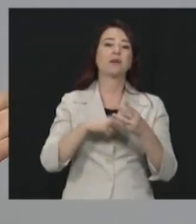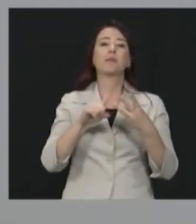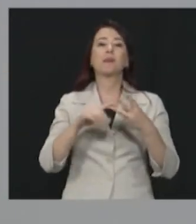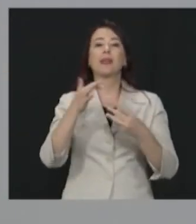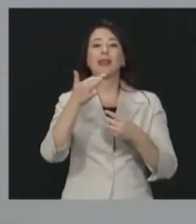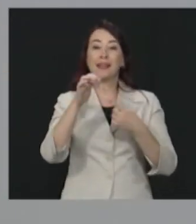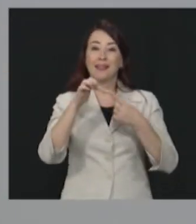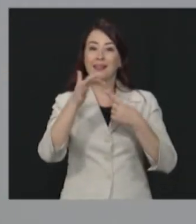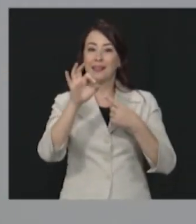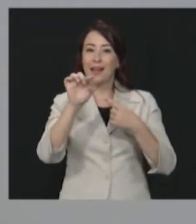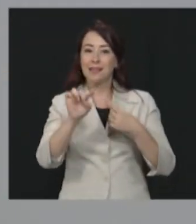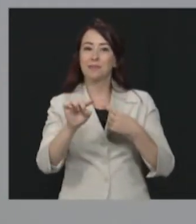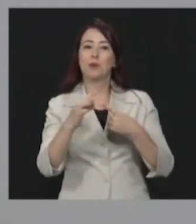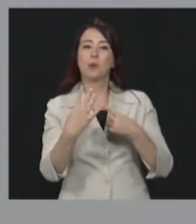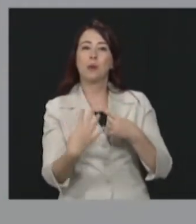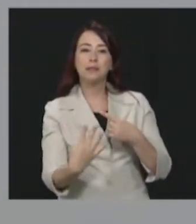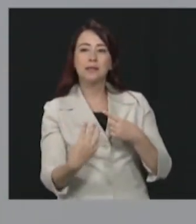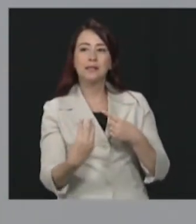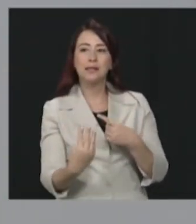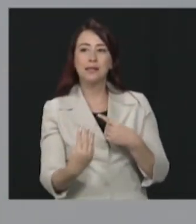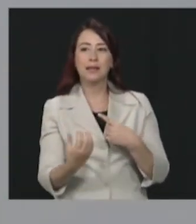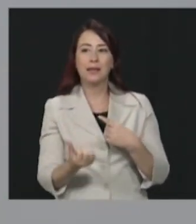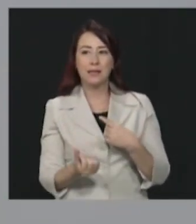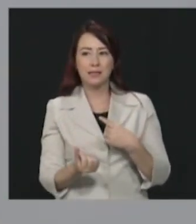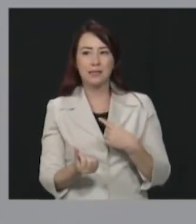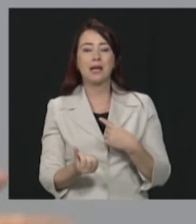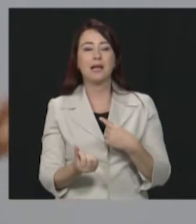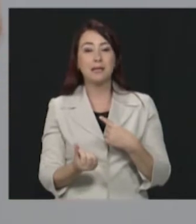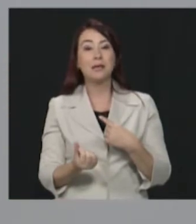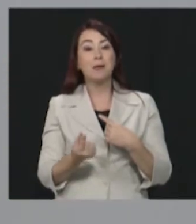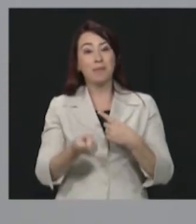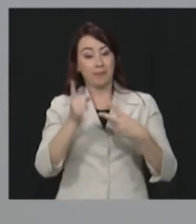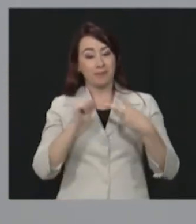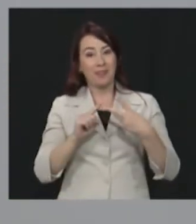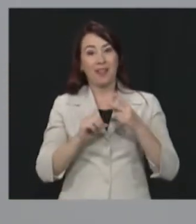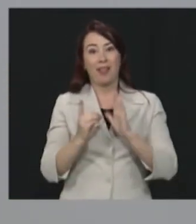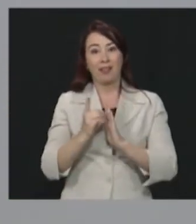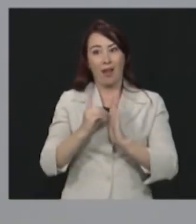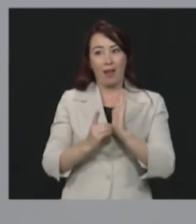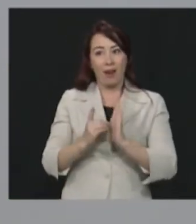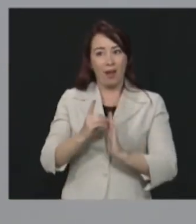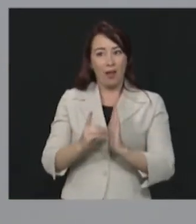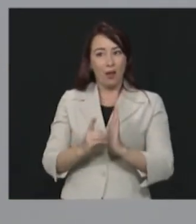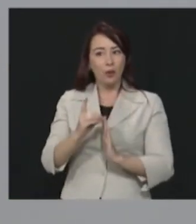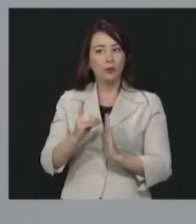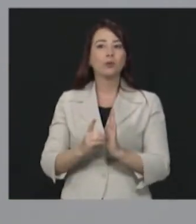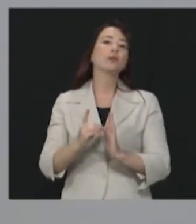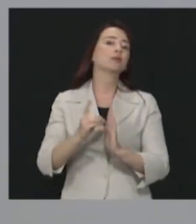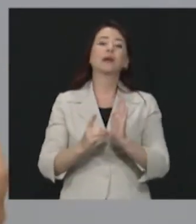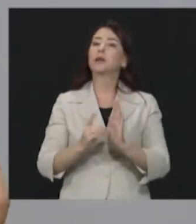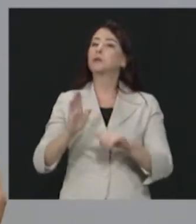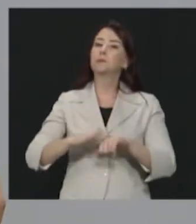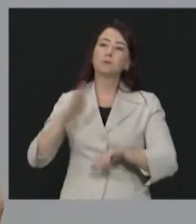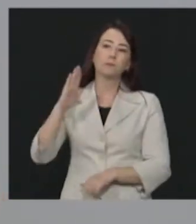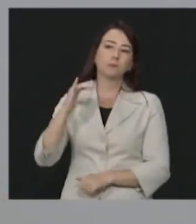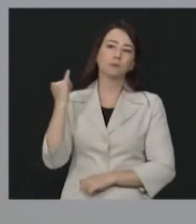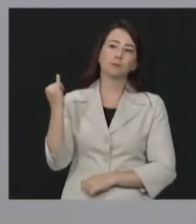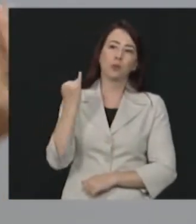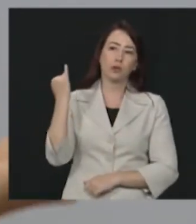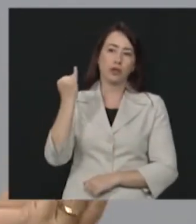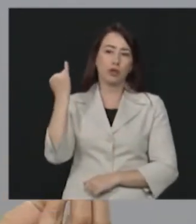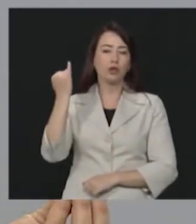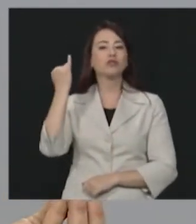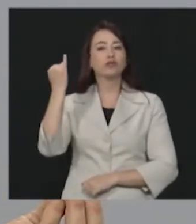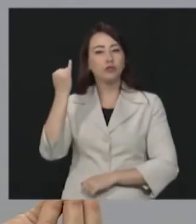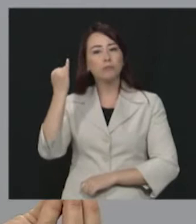10.436, que reconhece a língua brasileira de sinais. E o decreto, ele vem trazer pontos importantes para a formação